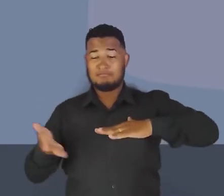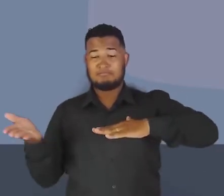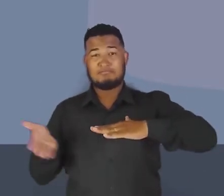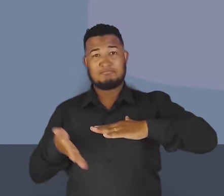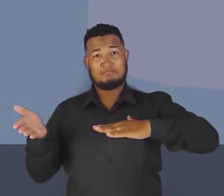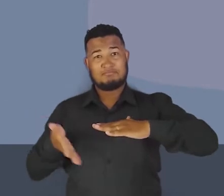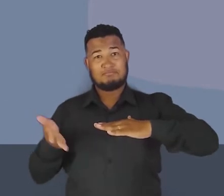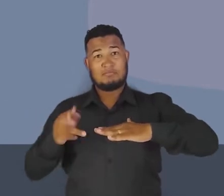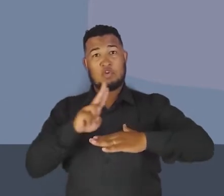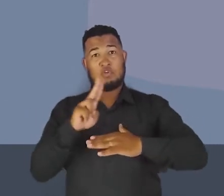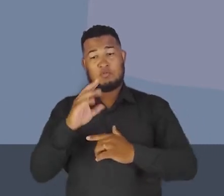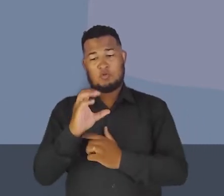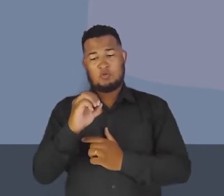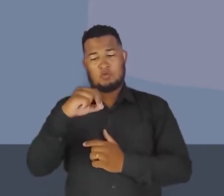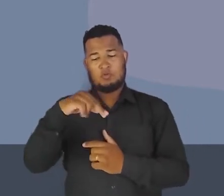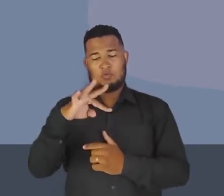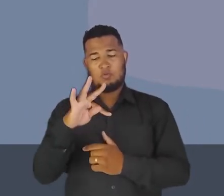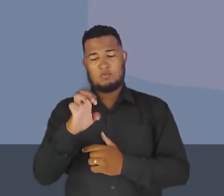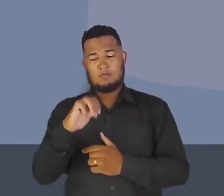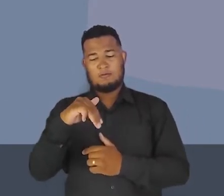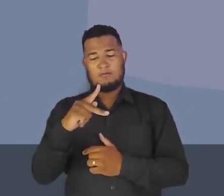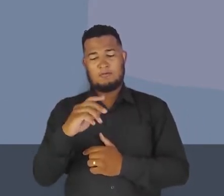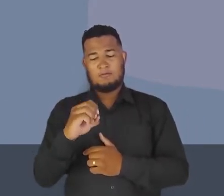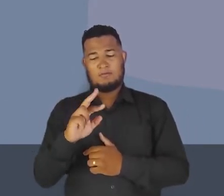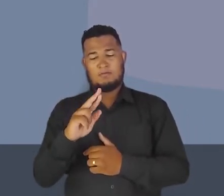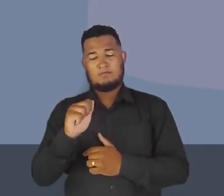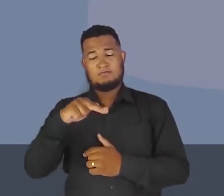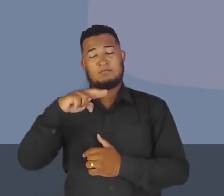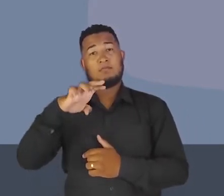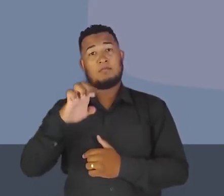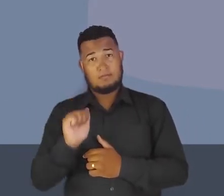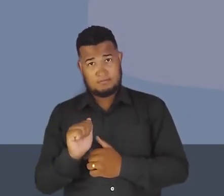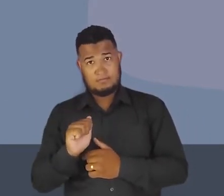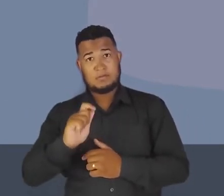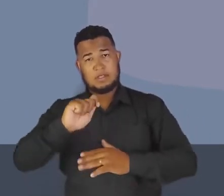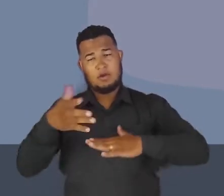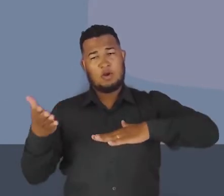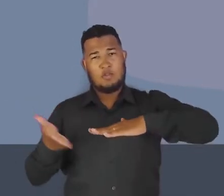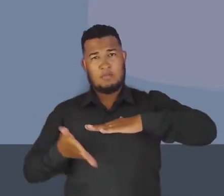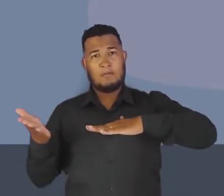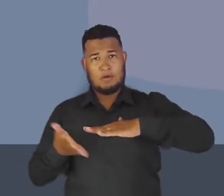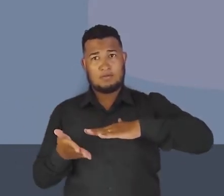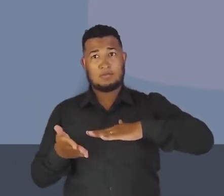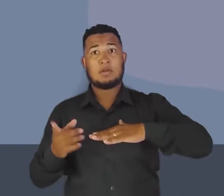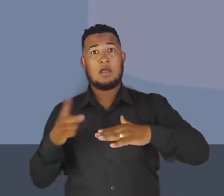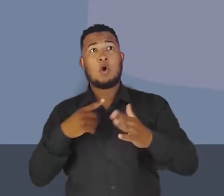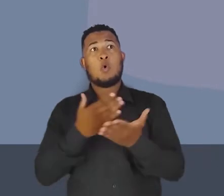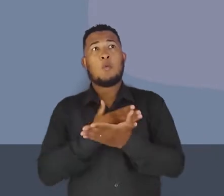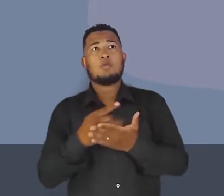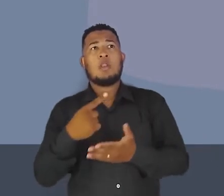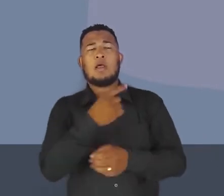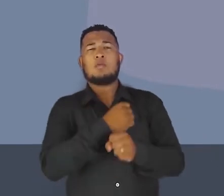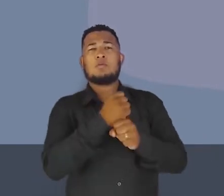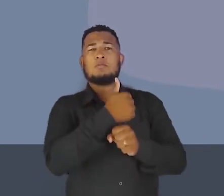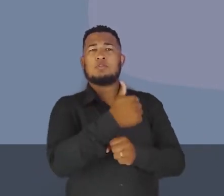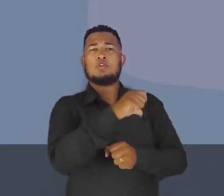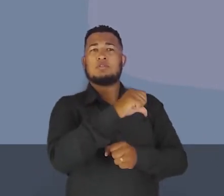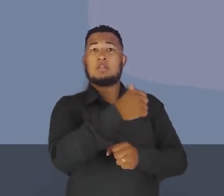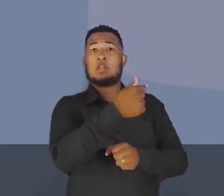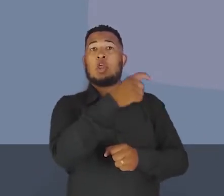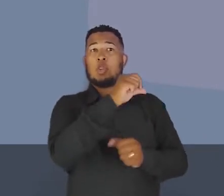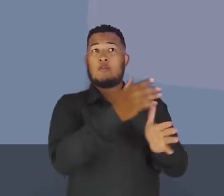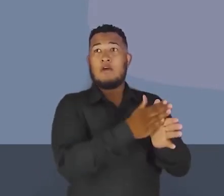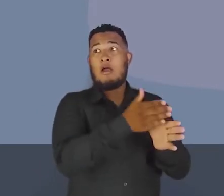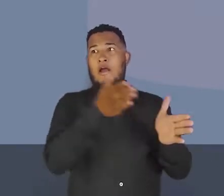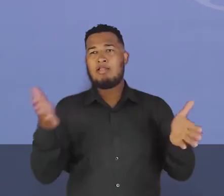Idade Contemporânea. Começou com a Revolução Francesa em 1789 e ainda não acabou. Nós ainda estamos na Idade Contemporânea.